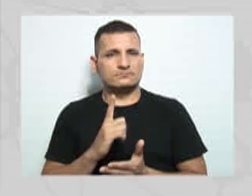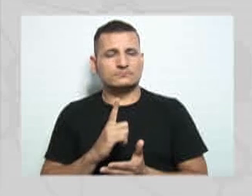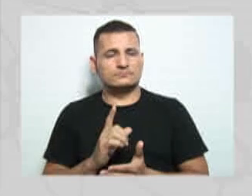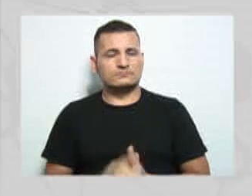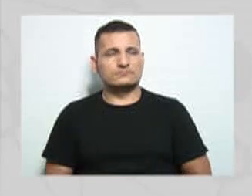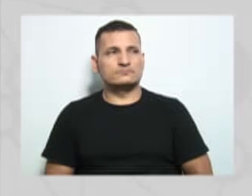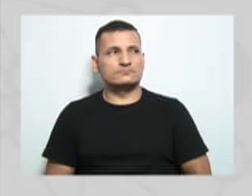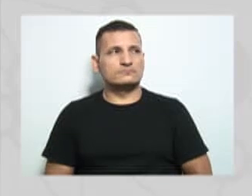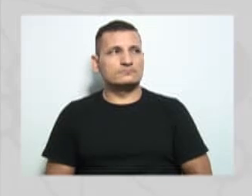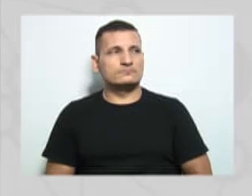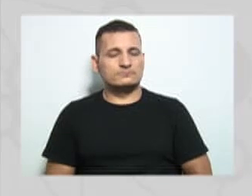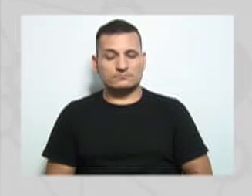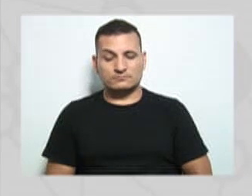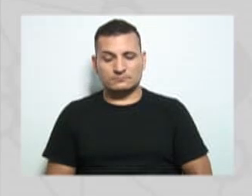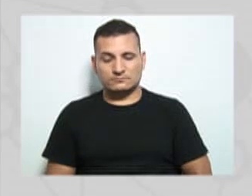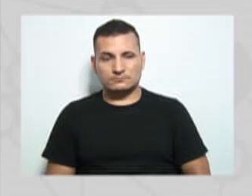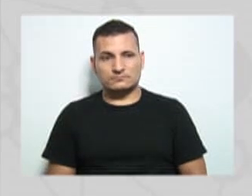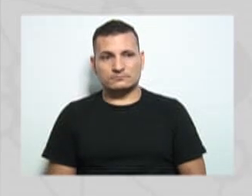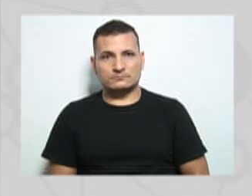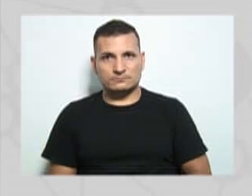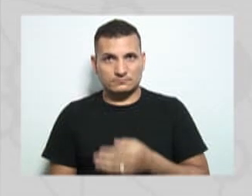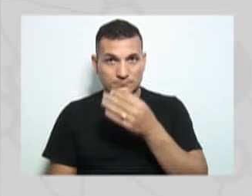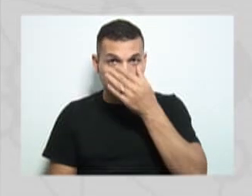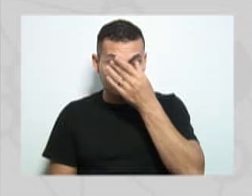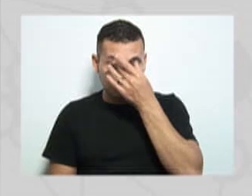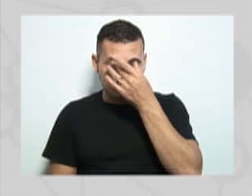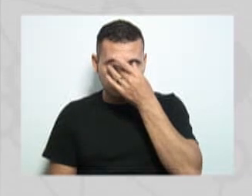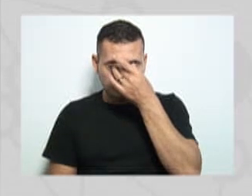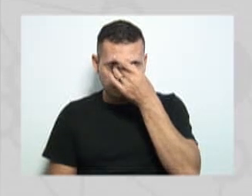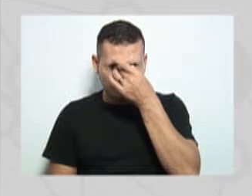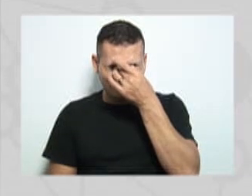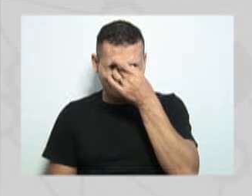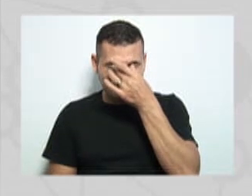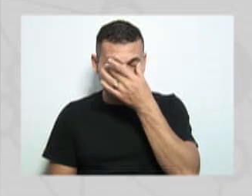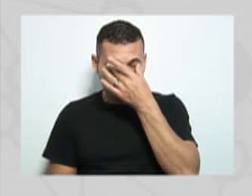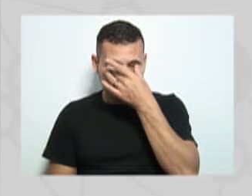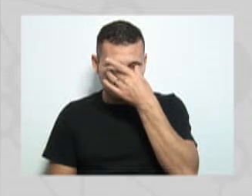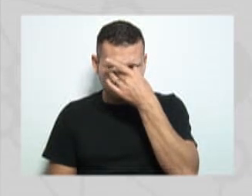voltar. Deixa eu verificar aqui um pouquinho.